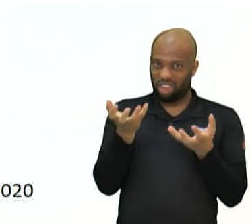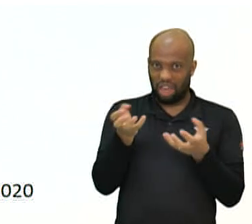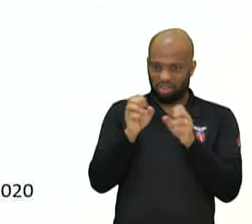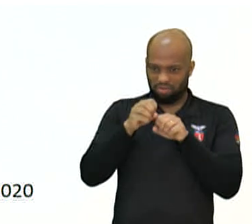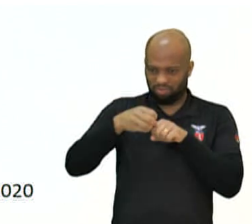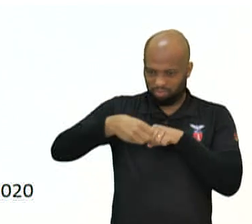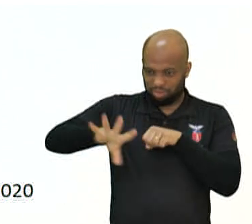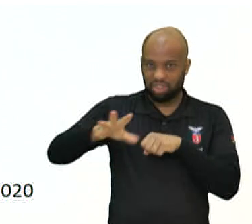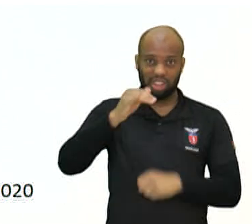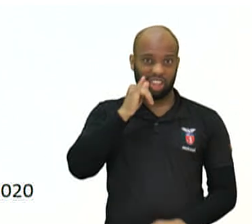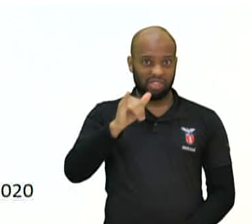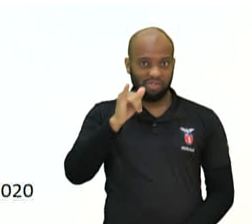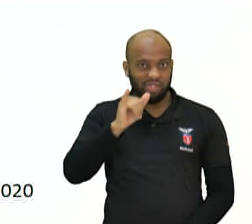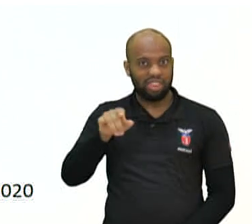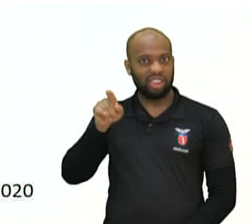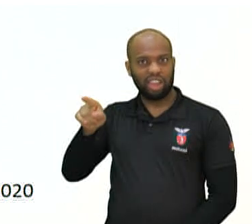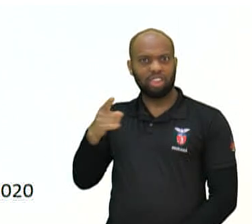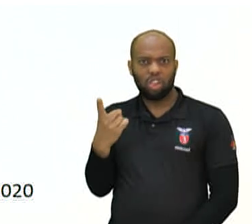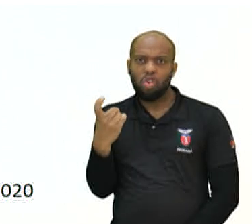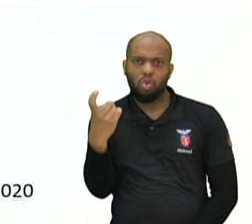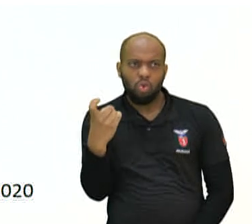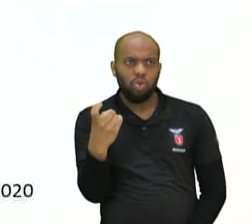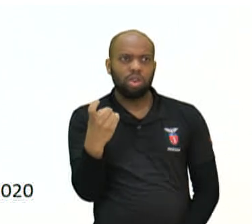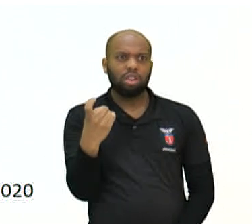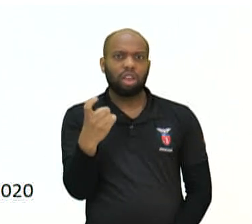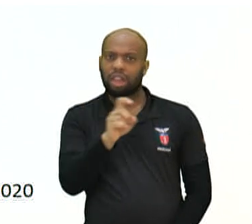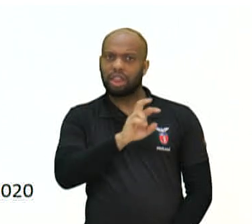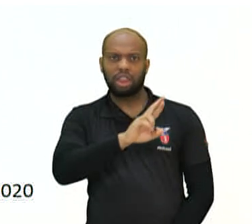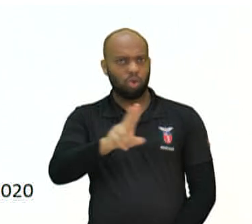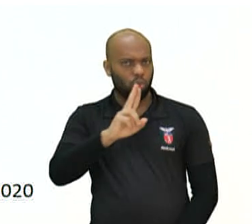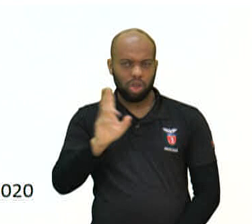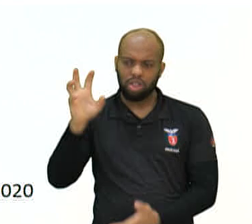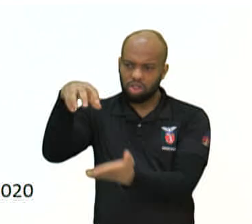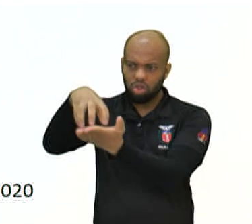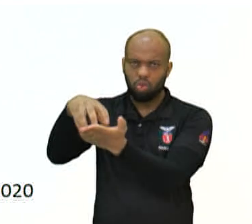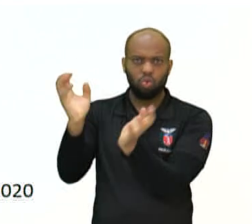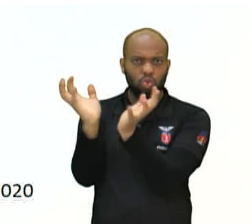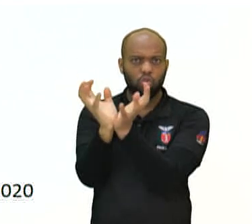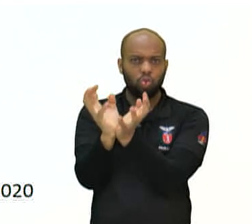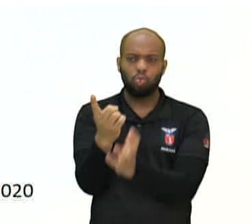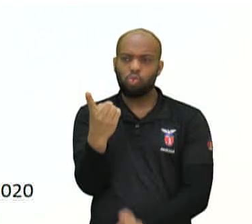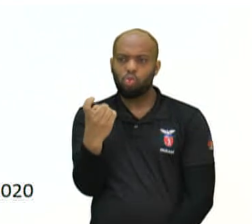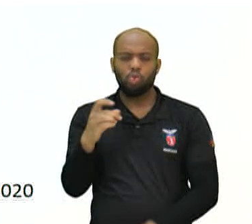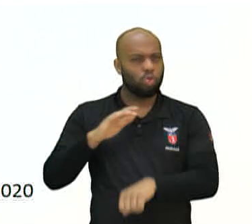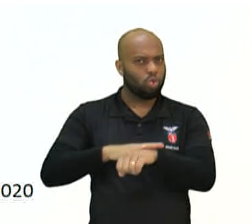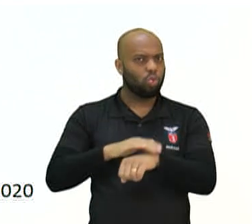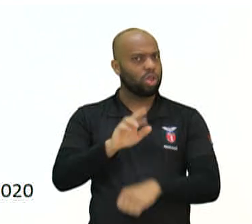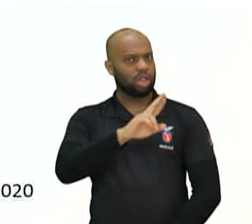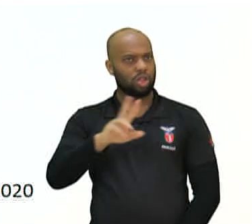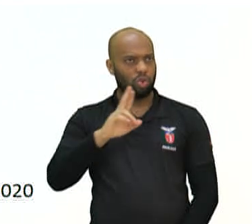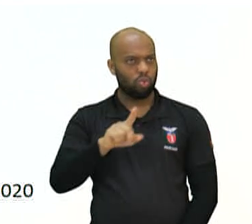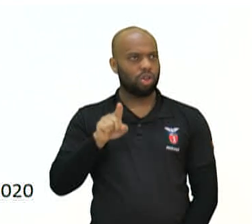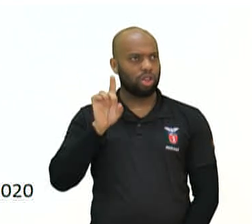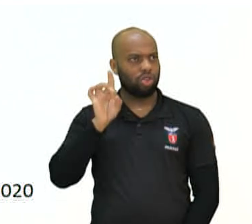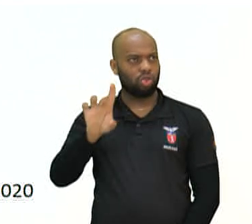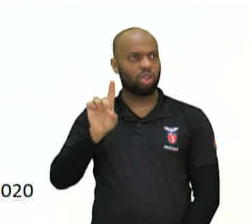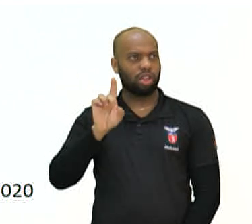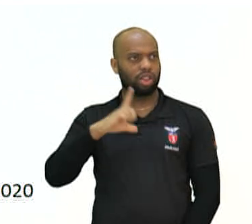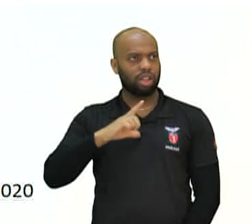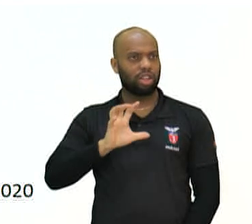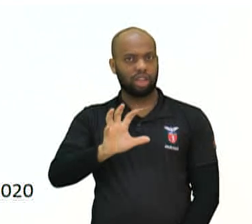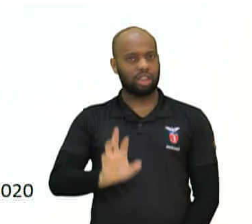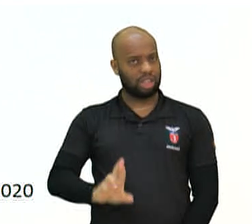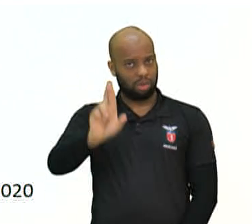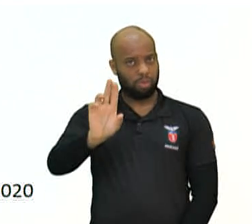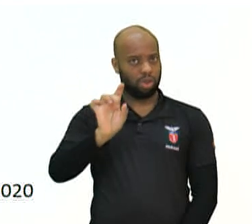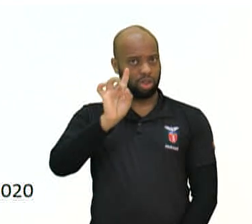que essa não é a única instituição, esse não é o único momento, essas não são as únicas